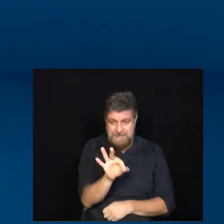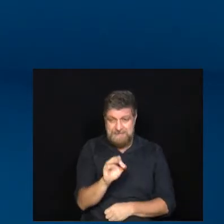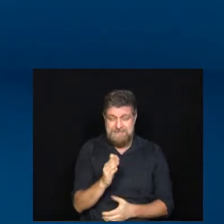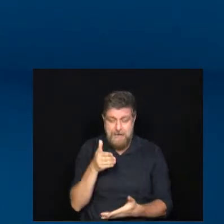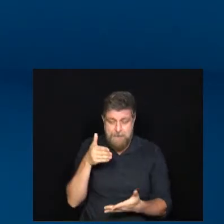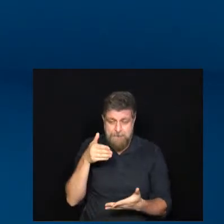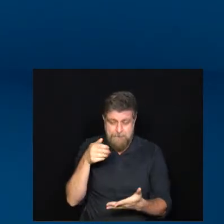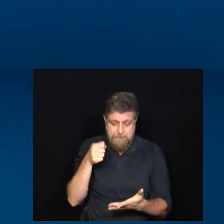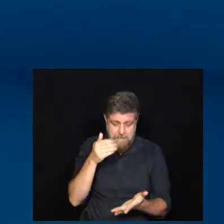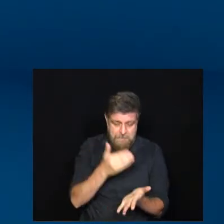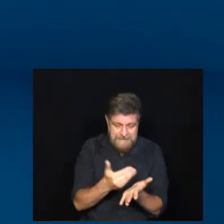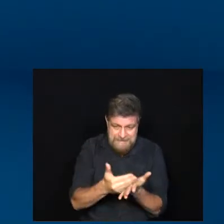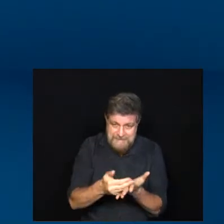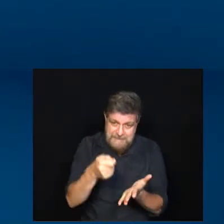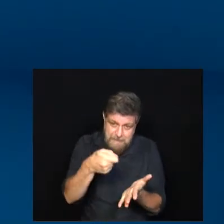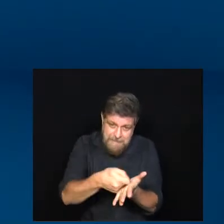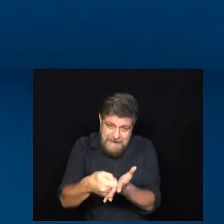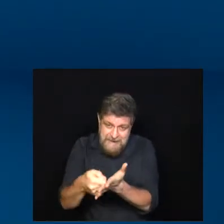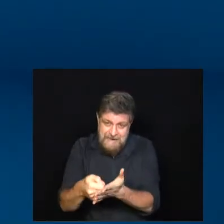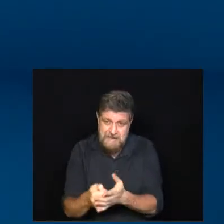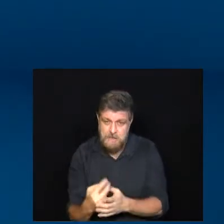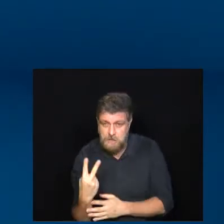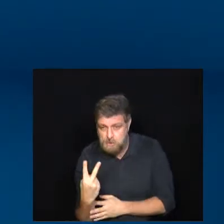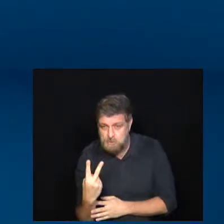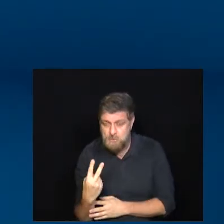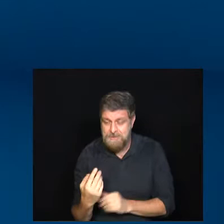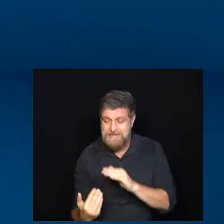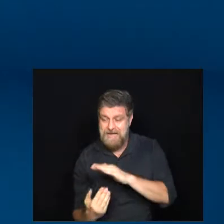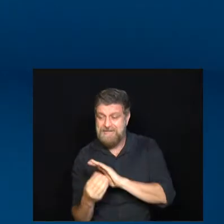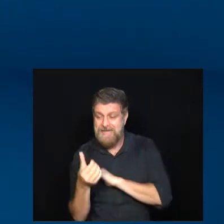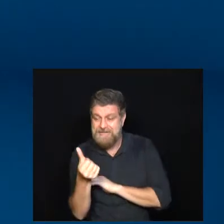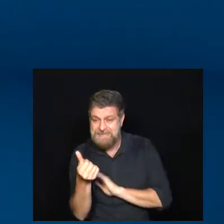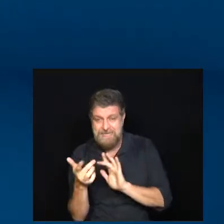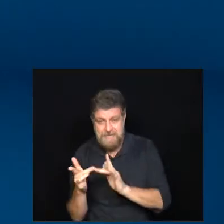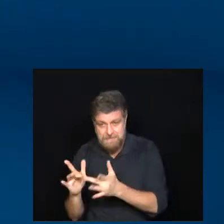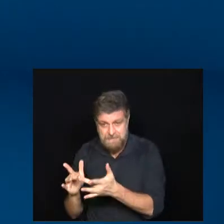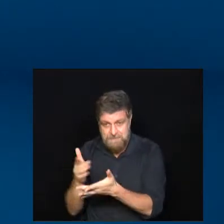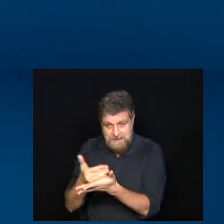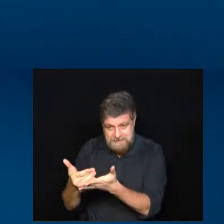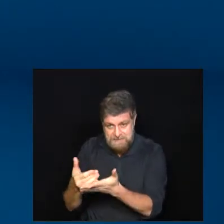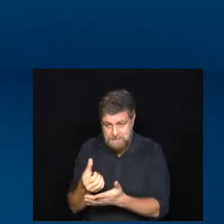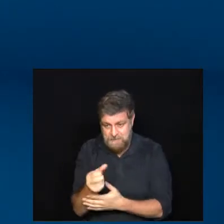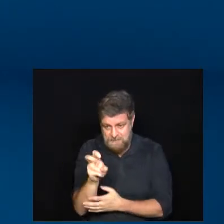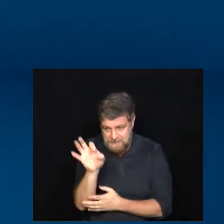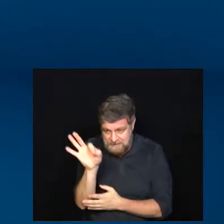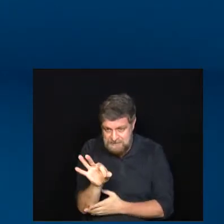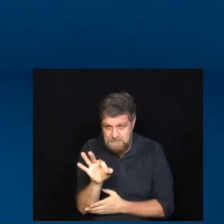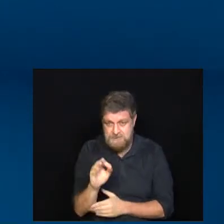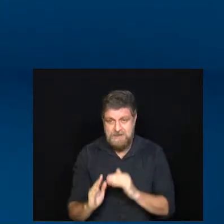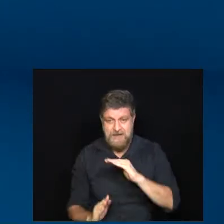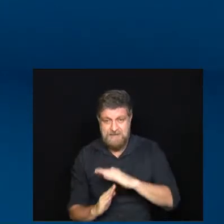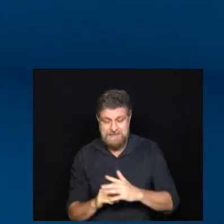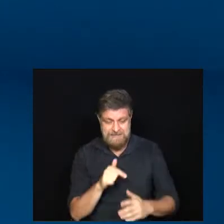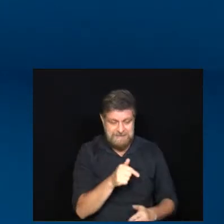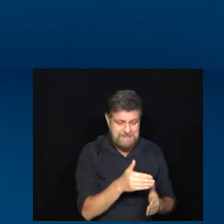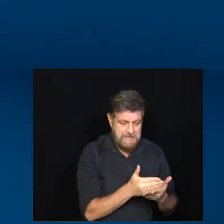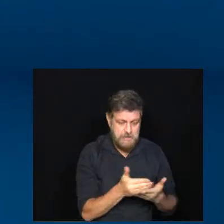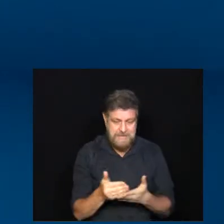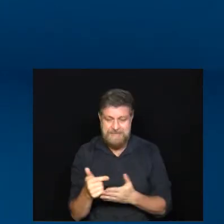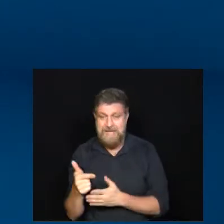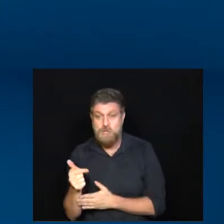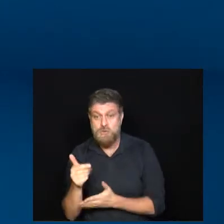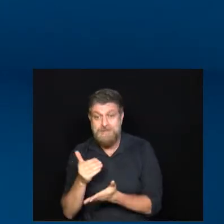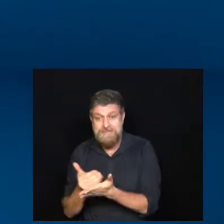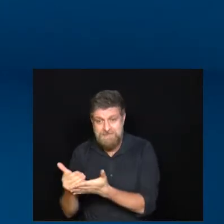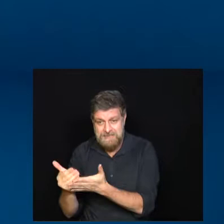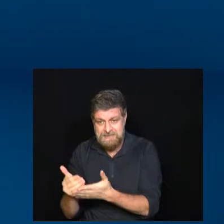pagas parceladamente entre 2 a 6 parcelas, 65% de 7 a 12 parcelas e de